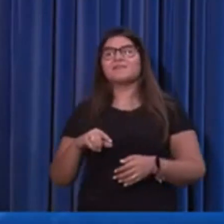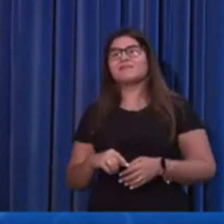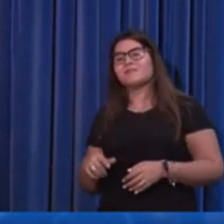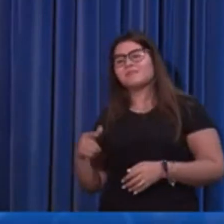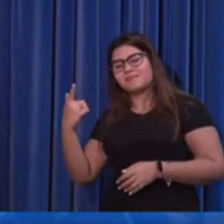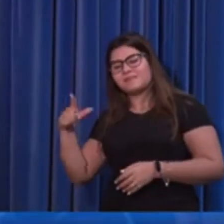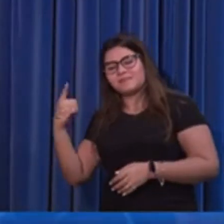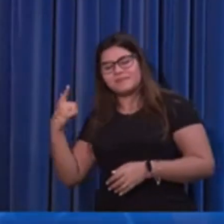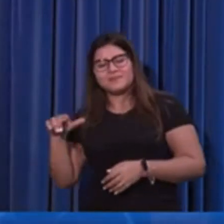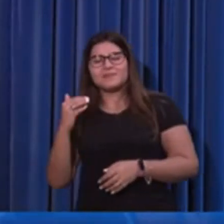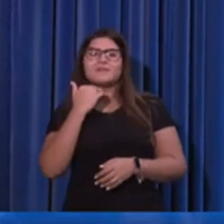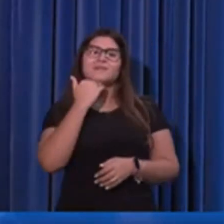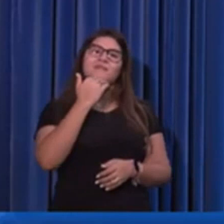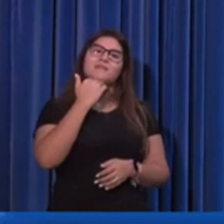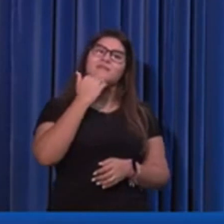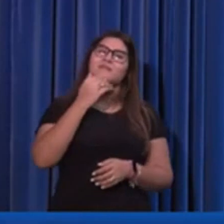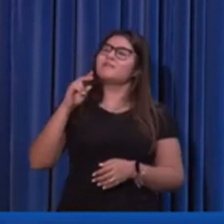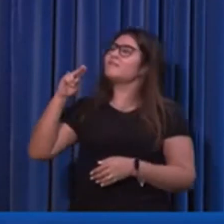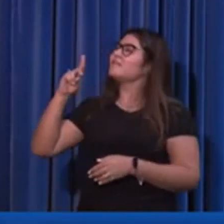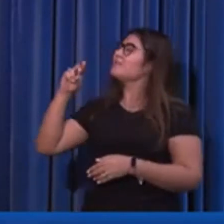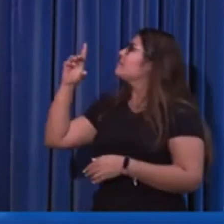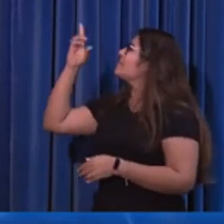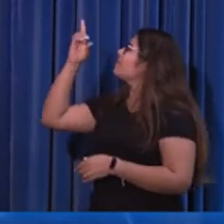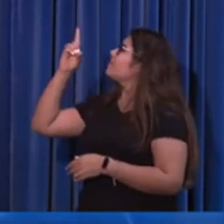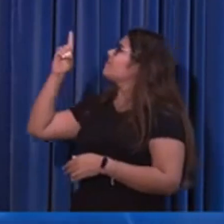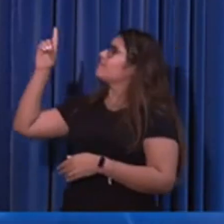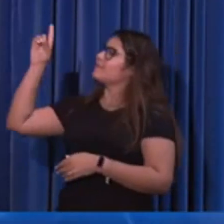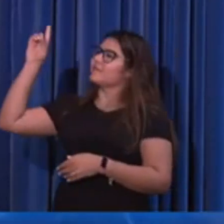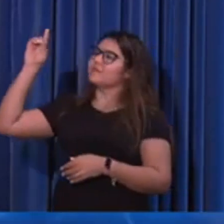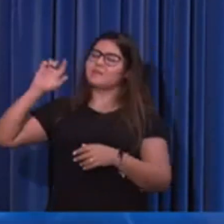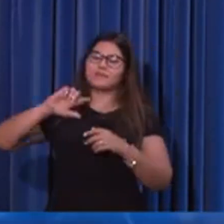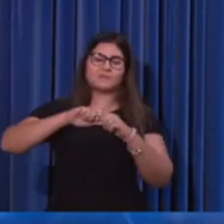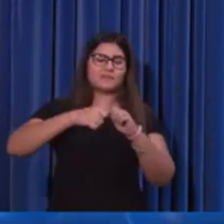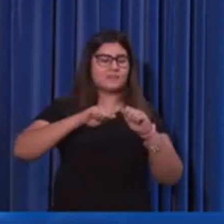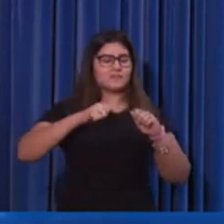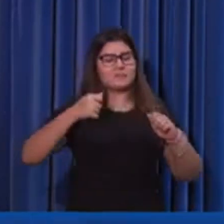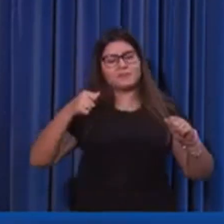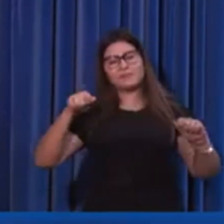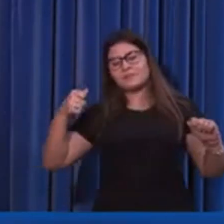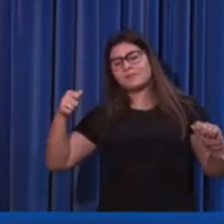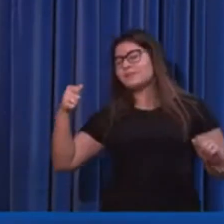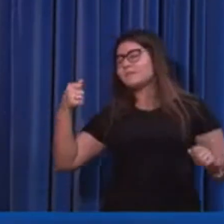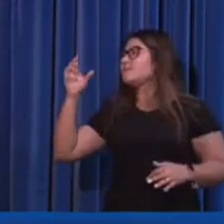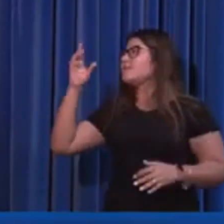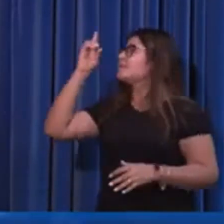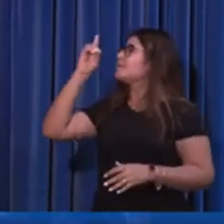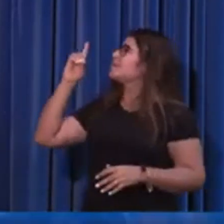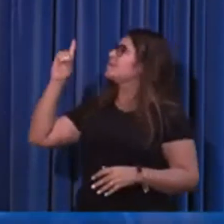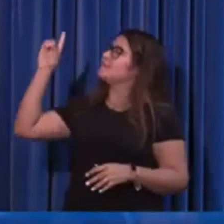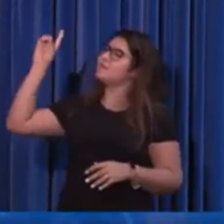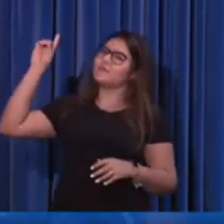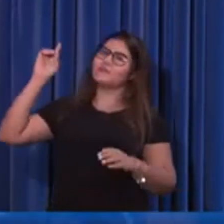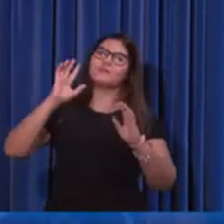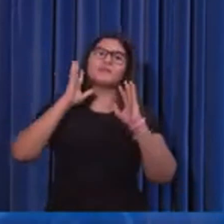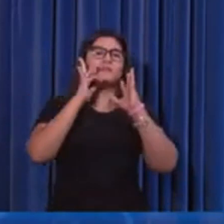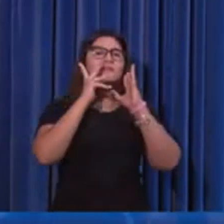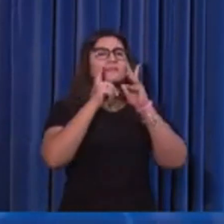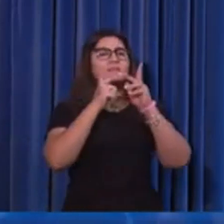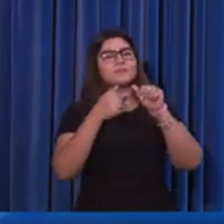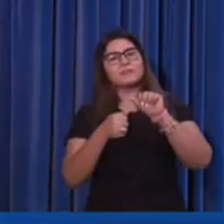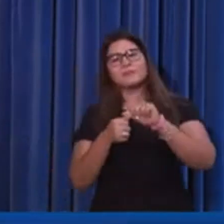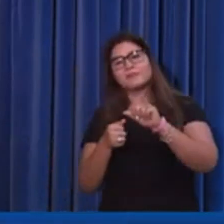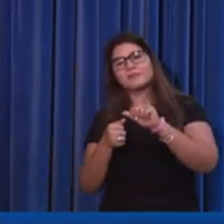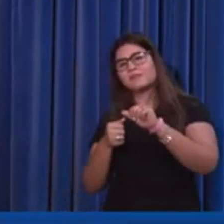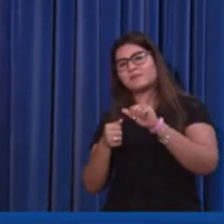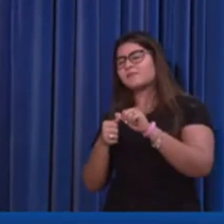não há outro igual a ti, porque grande és tu, maravilhas fazes